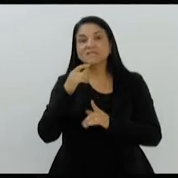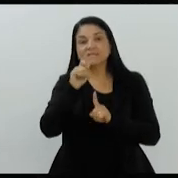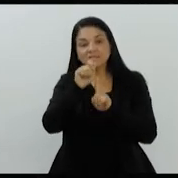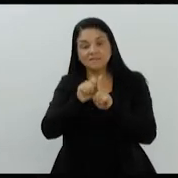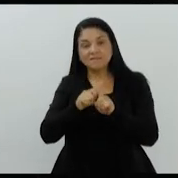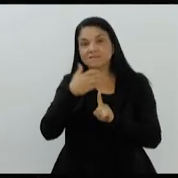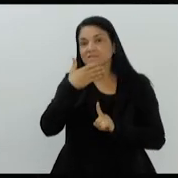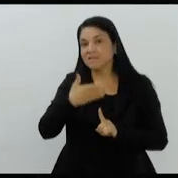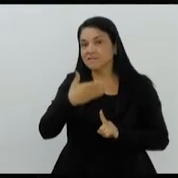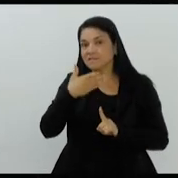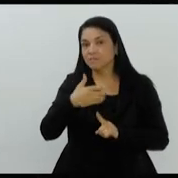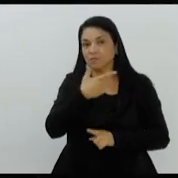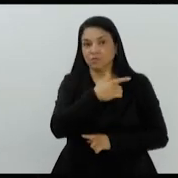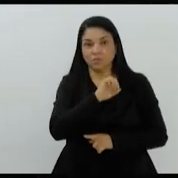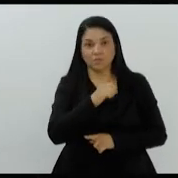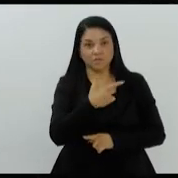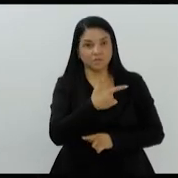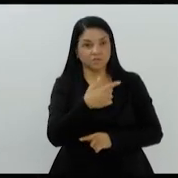2023.